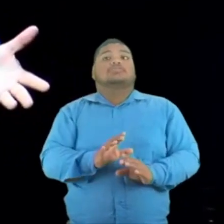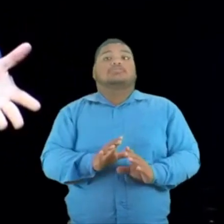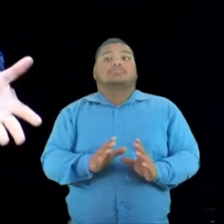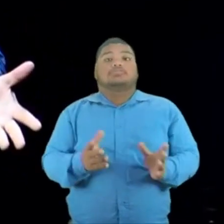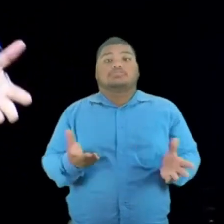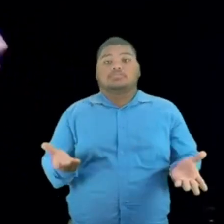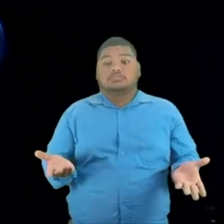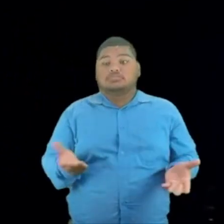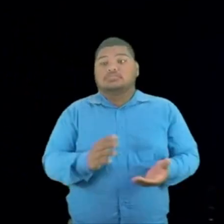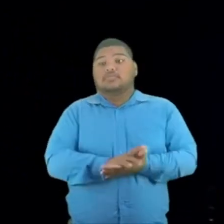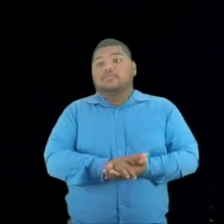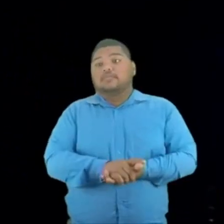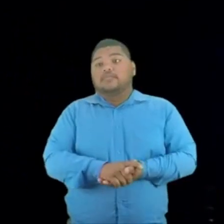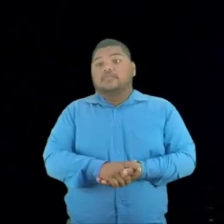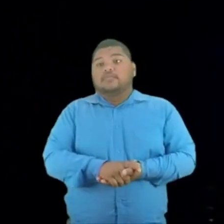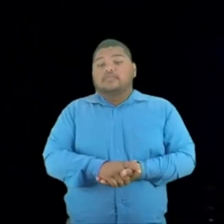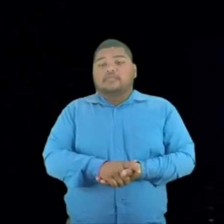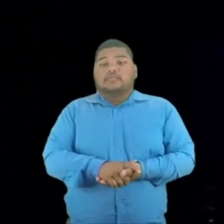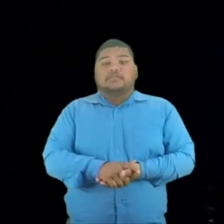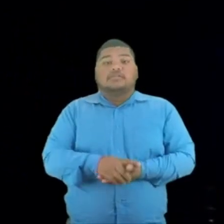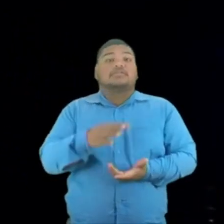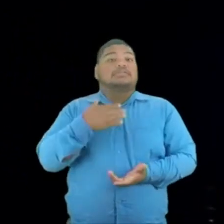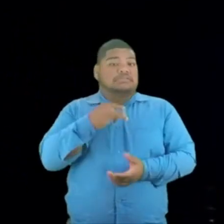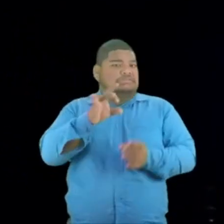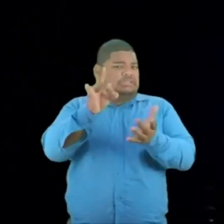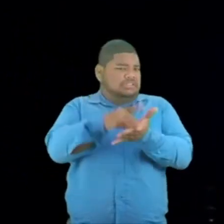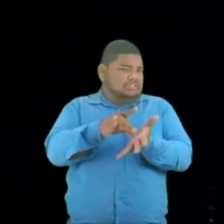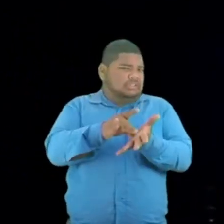É exatamente isso, meus irmãos.